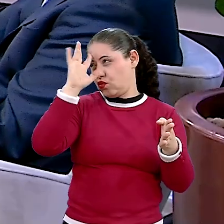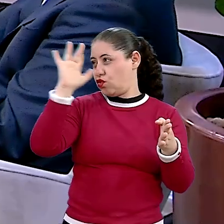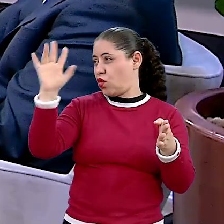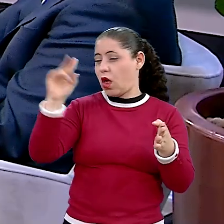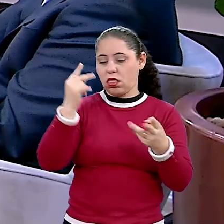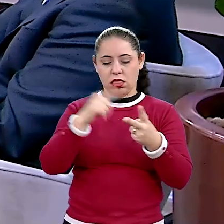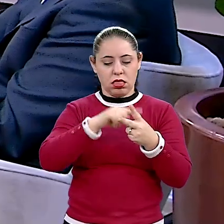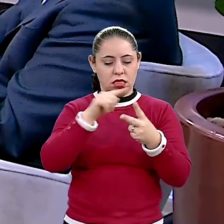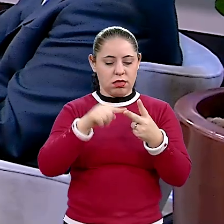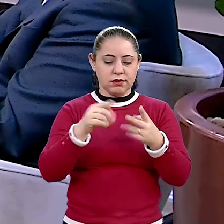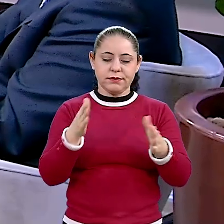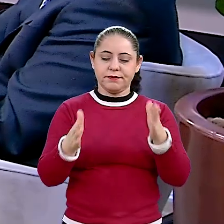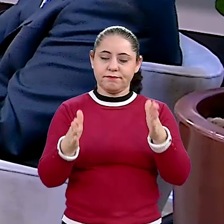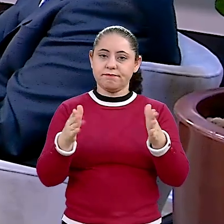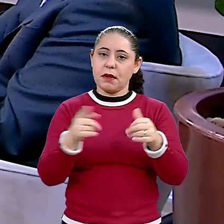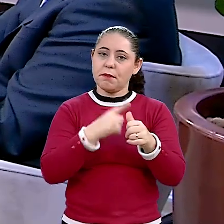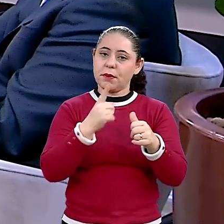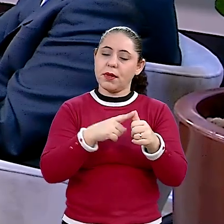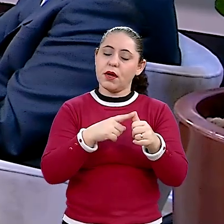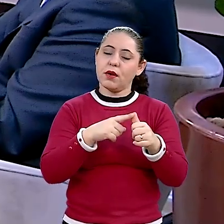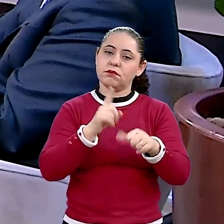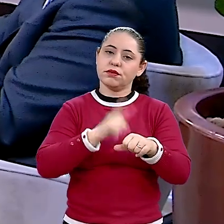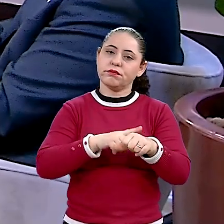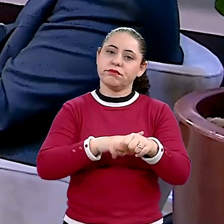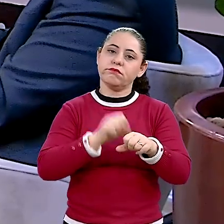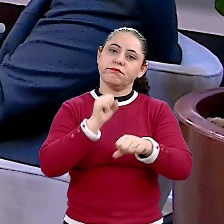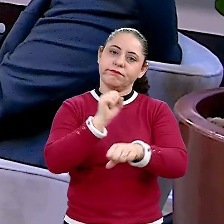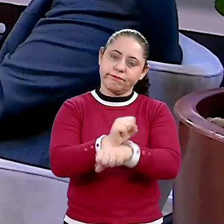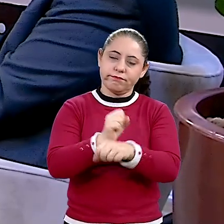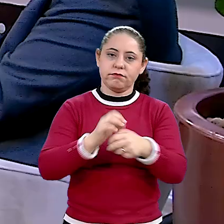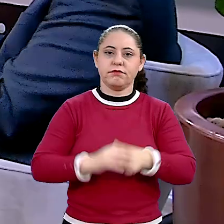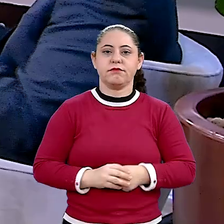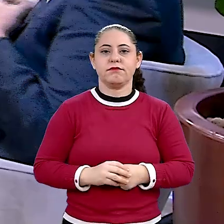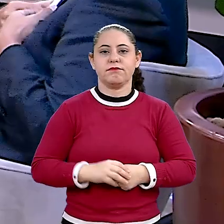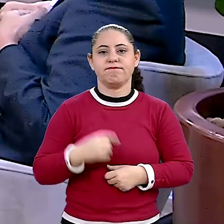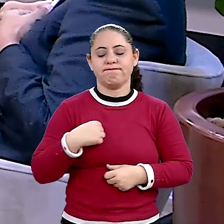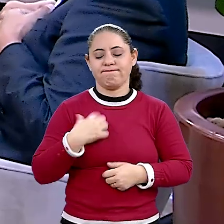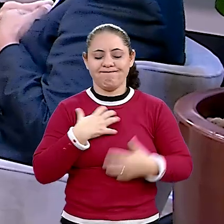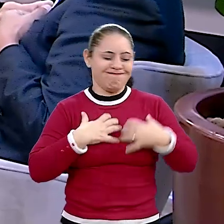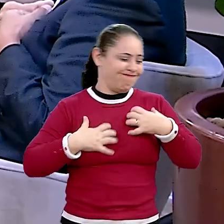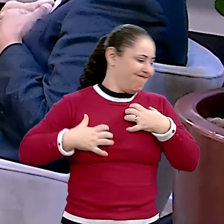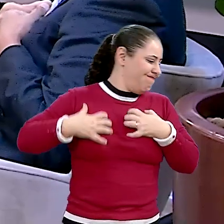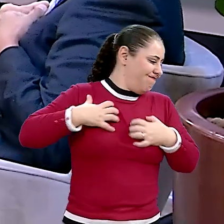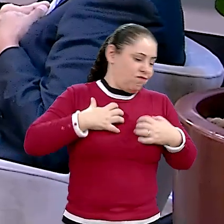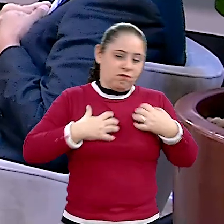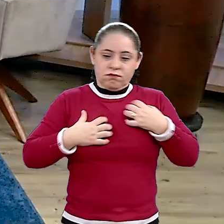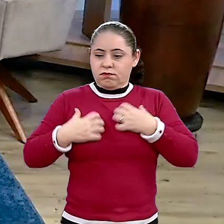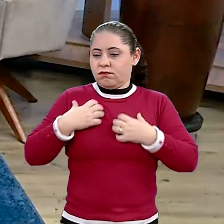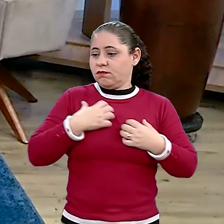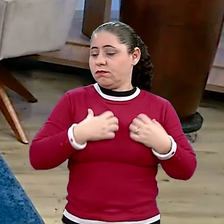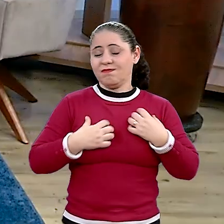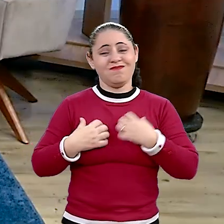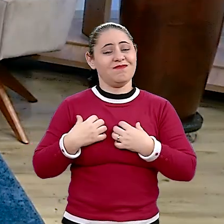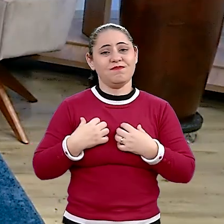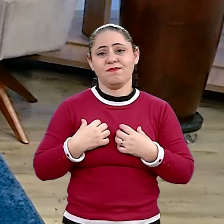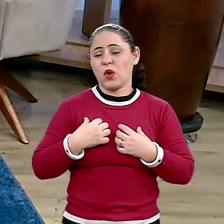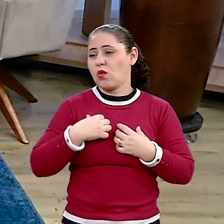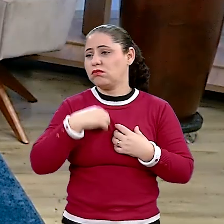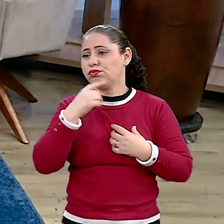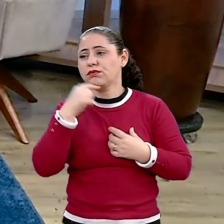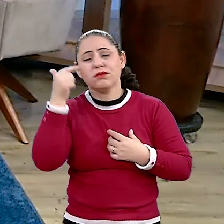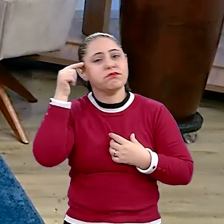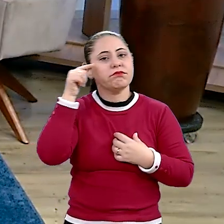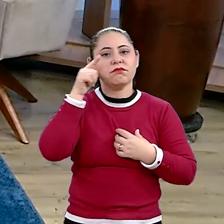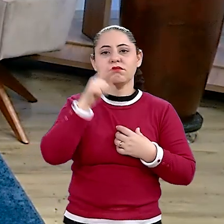com os outros dois trechos que nesse primeiro momento estão parados. Então, assim, me causa angústia da gente não estar contemplando todos